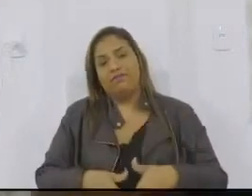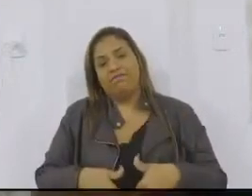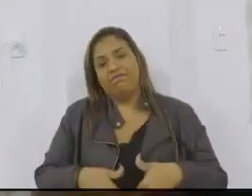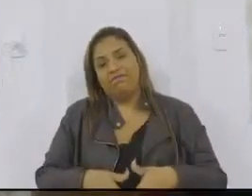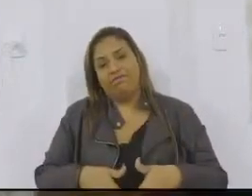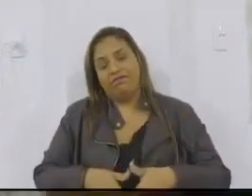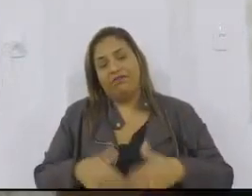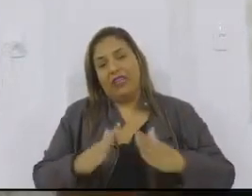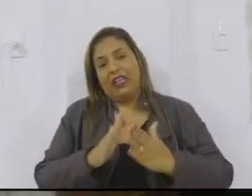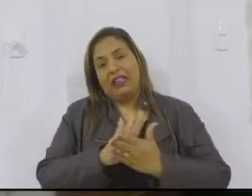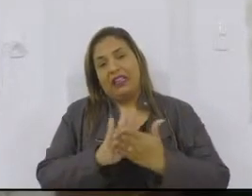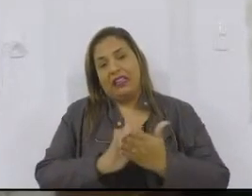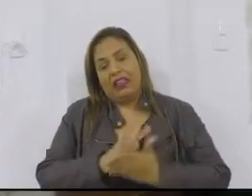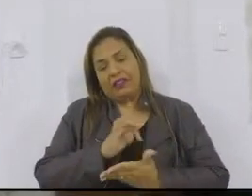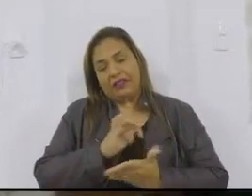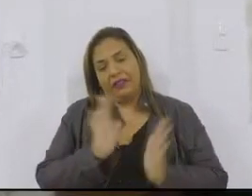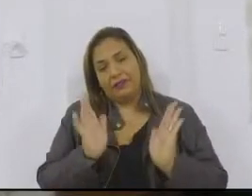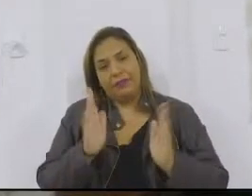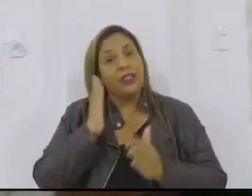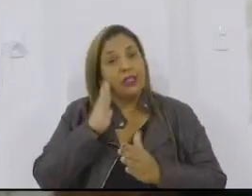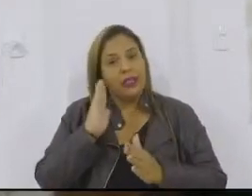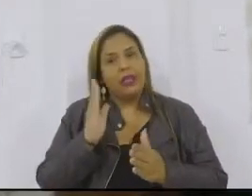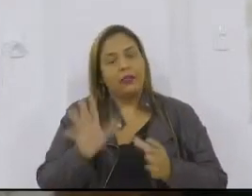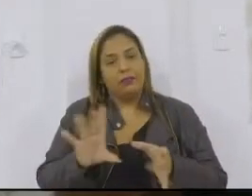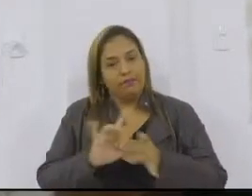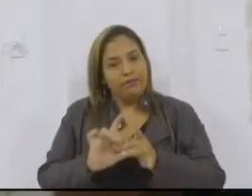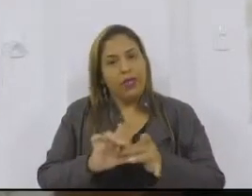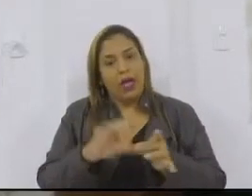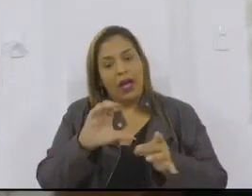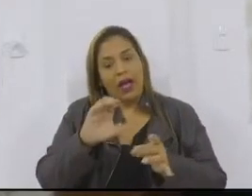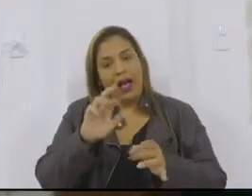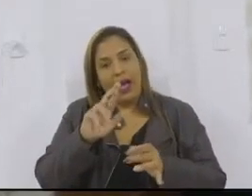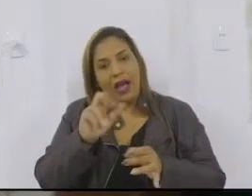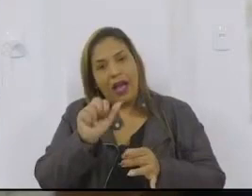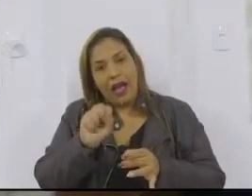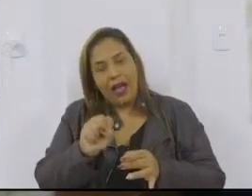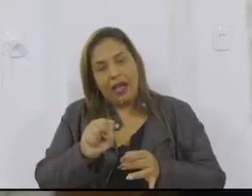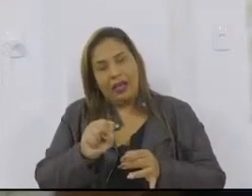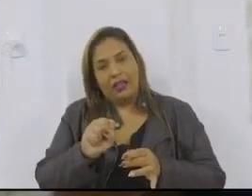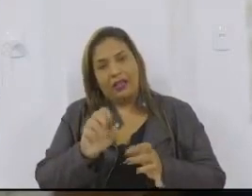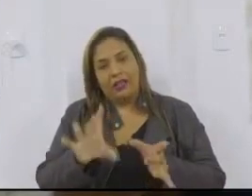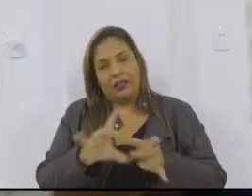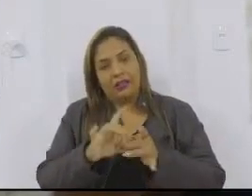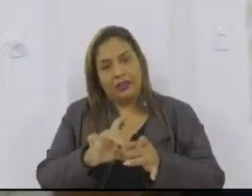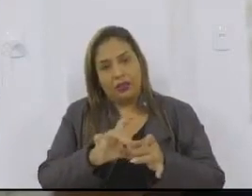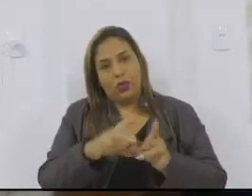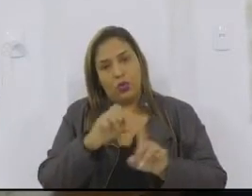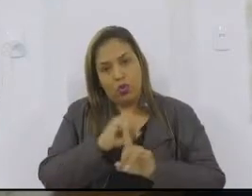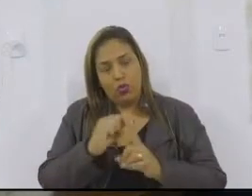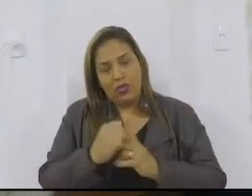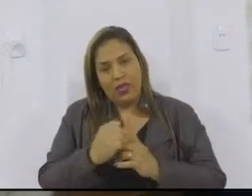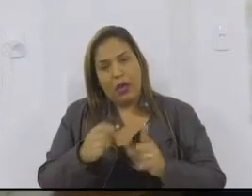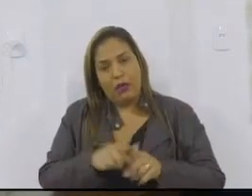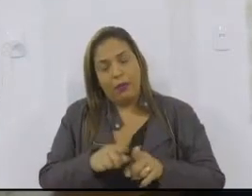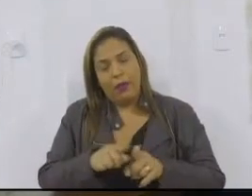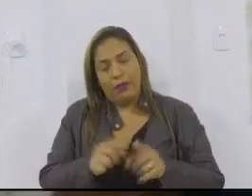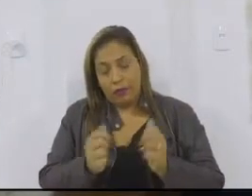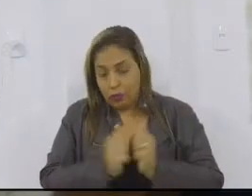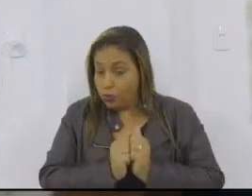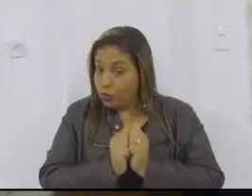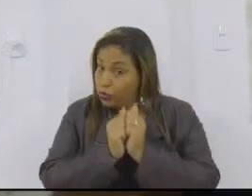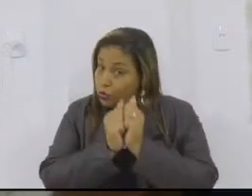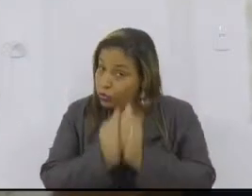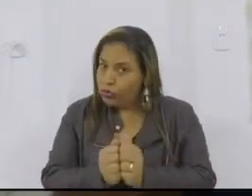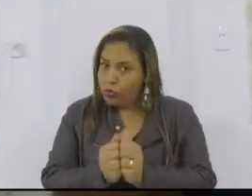social. Aí eu entendo que a gente vai conseguir dar mais dignidade à nossa população. E vamos juntos realmente ver, acompanhar